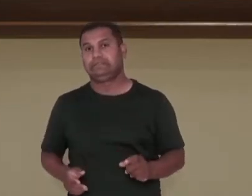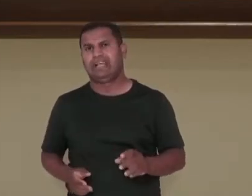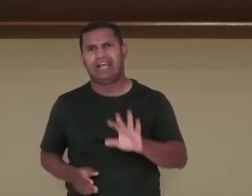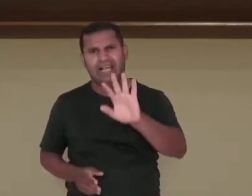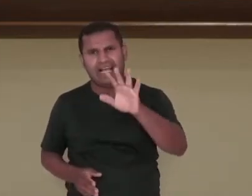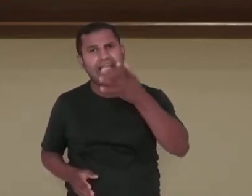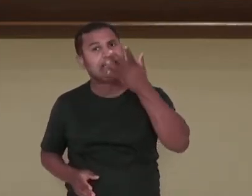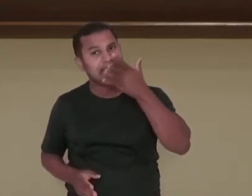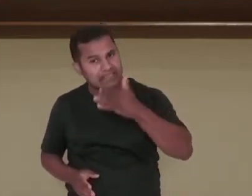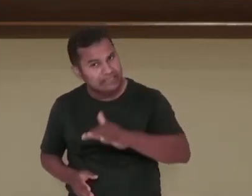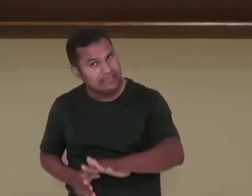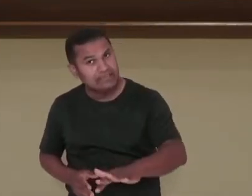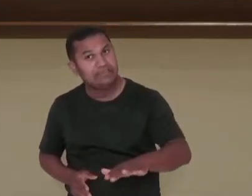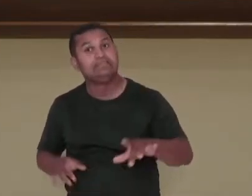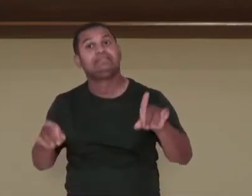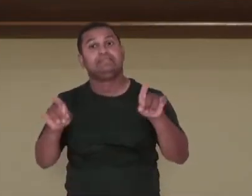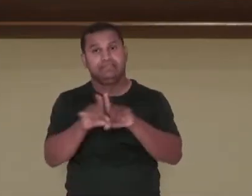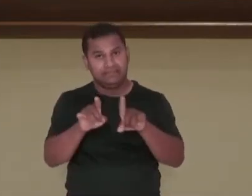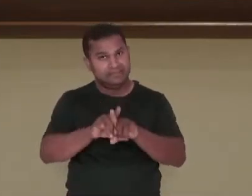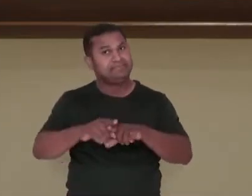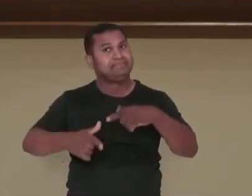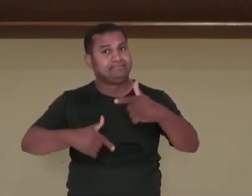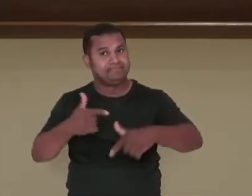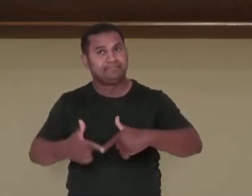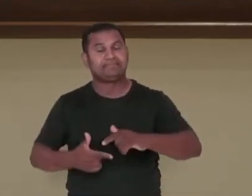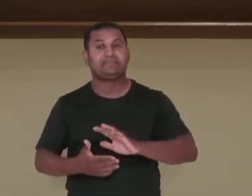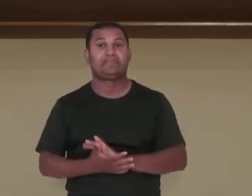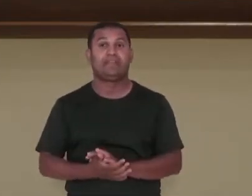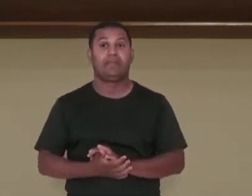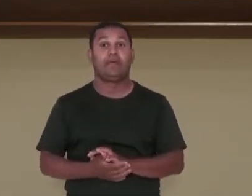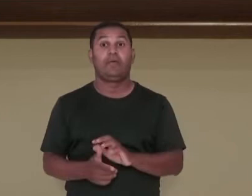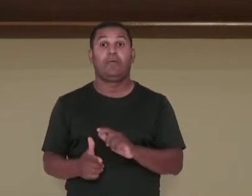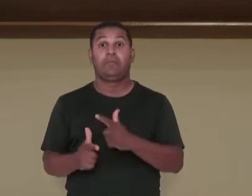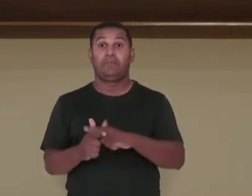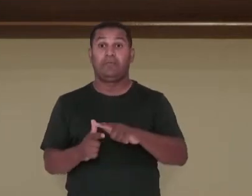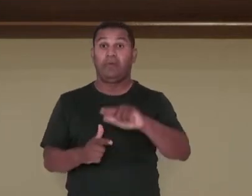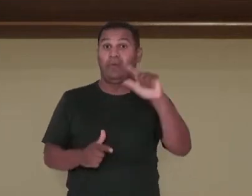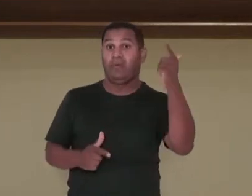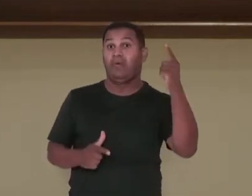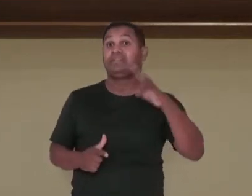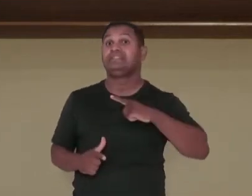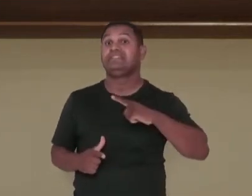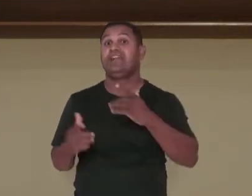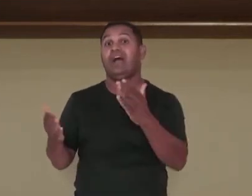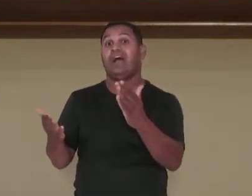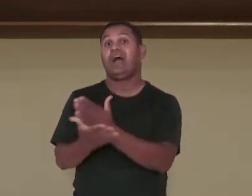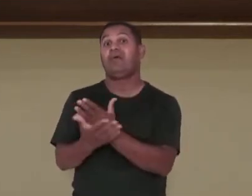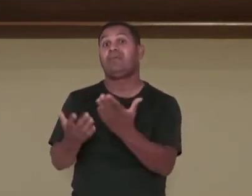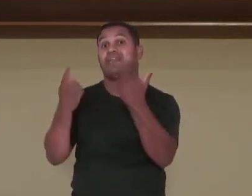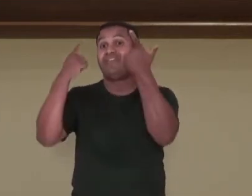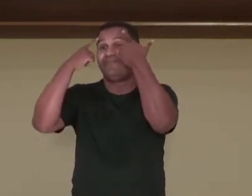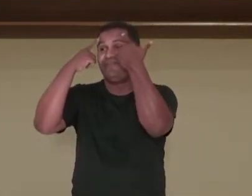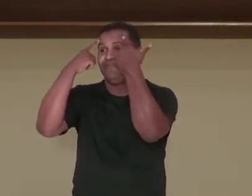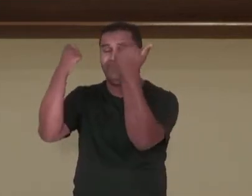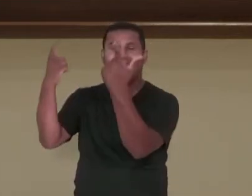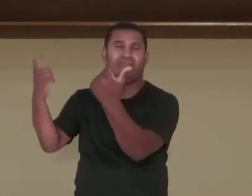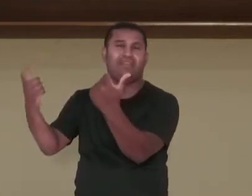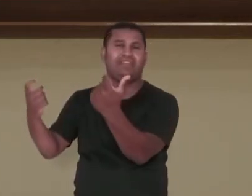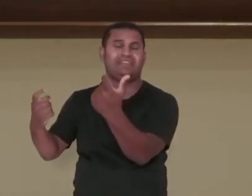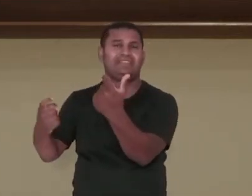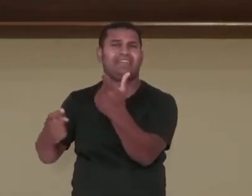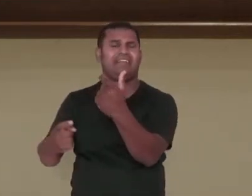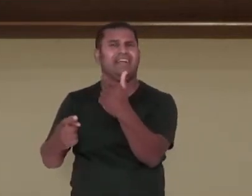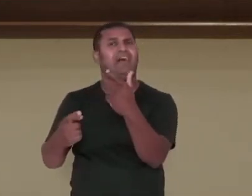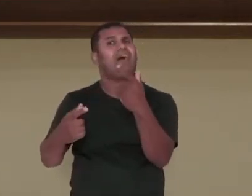questões de até uma violência ali dentro das fábricas com os trabalhadores. E daí a gente já